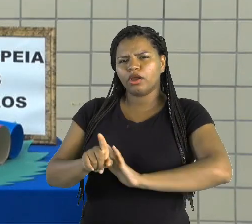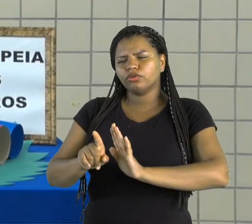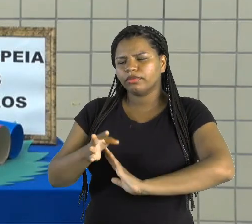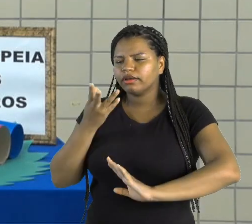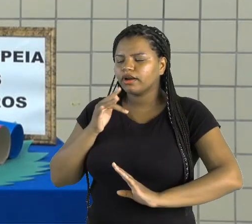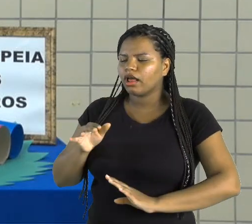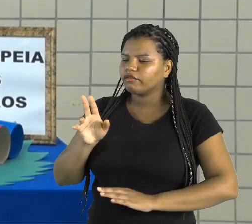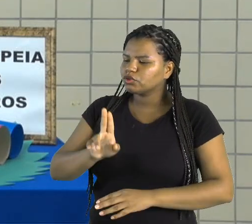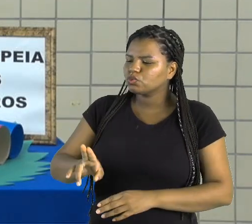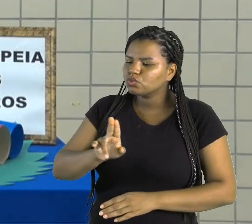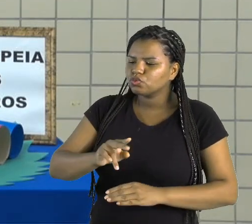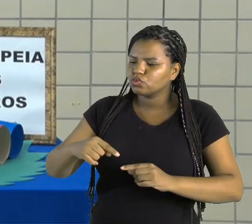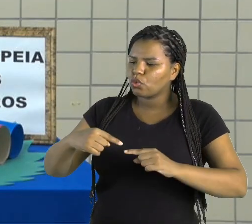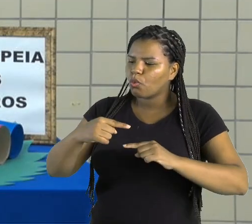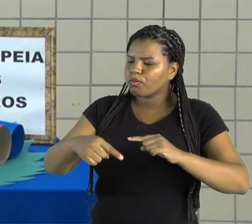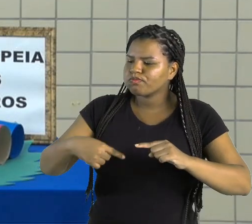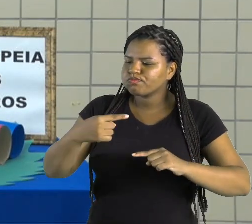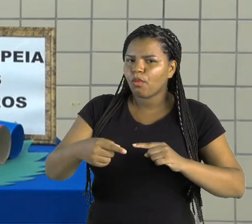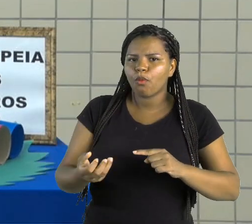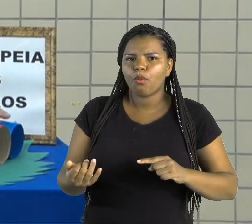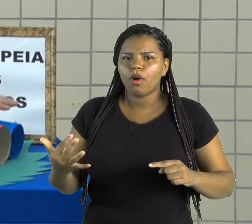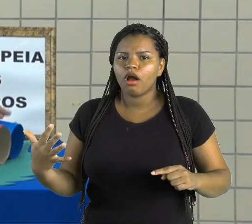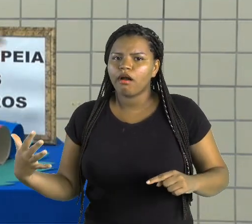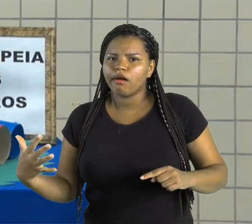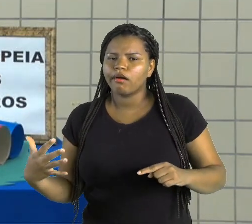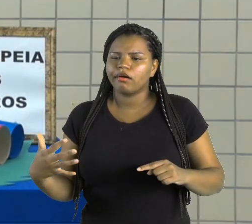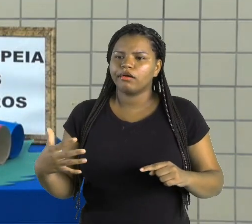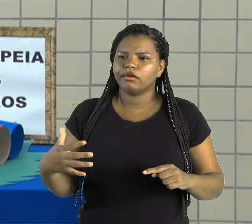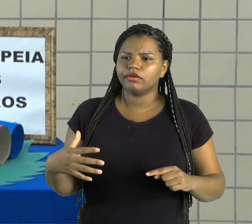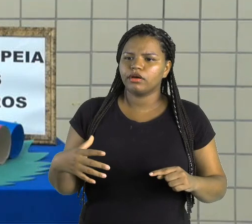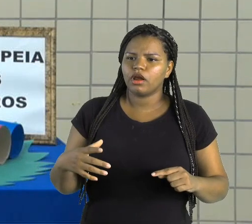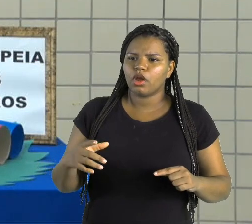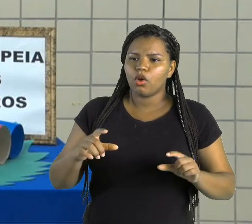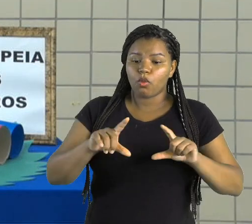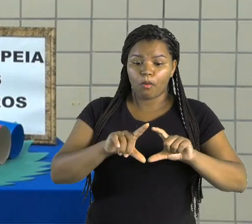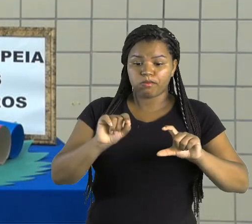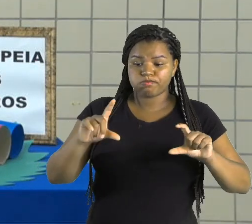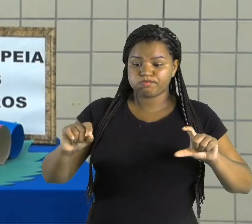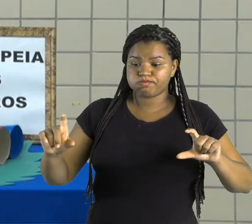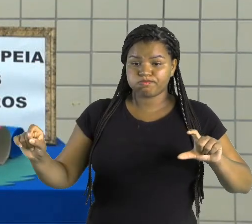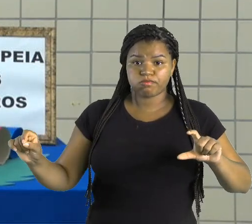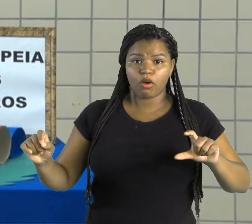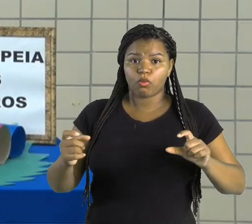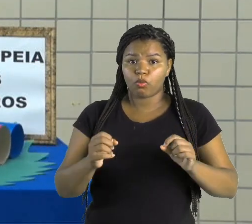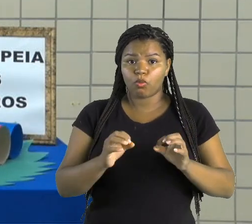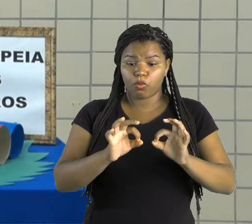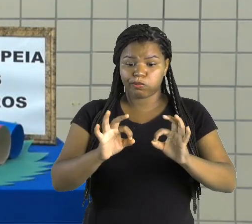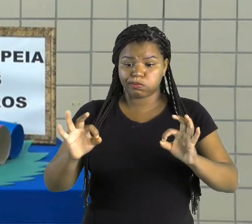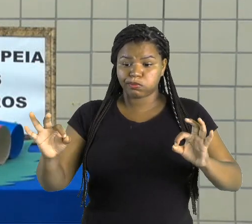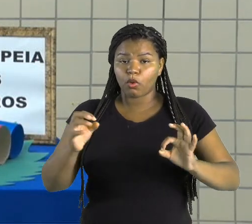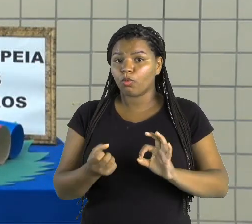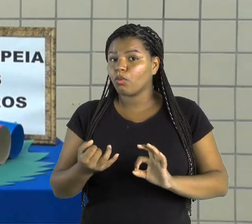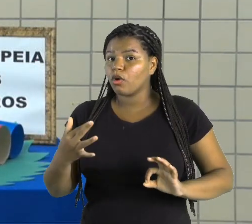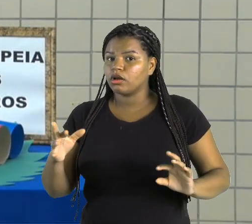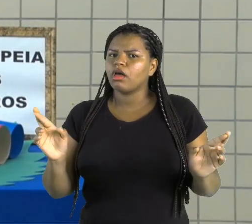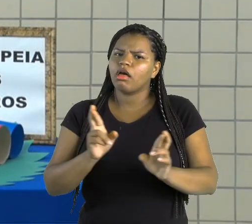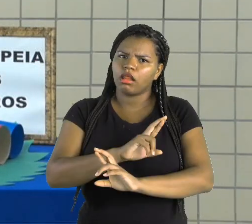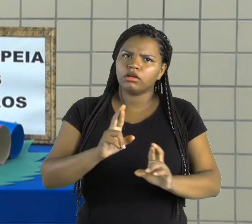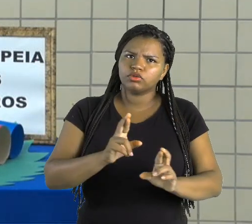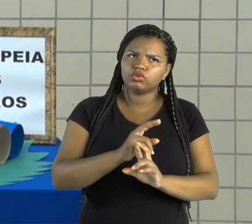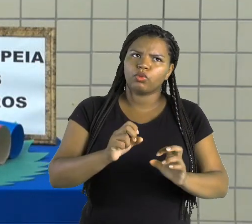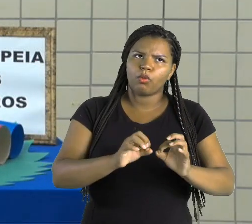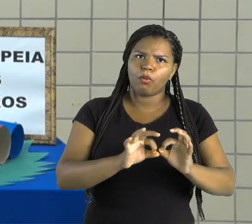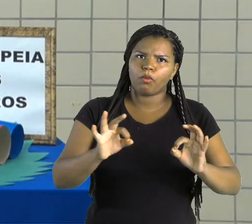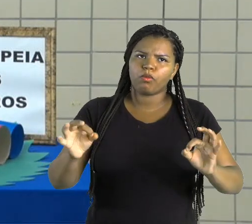vocês fizeram, que são os segmentos, quantos segmentos tem a centopeia. Relacione a quantidade dos segmentos com outras coisas, como